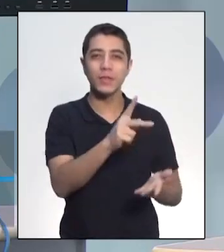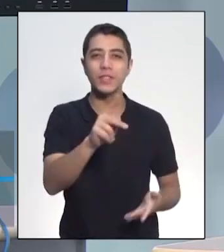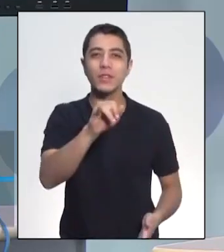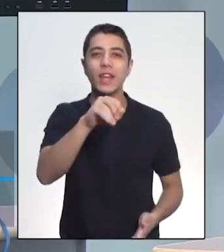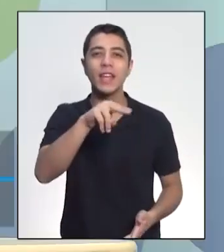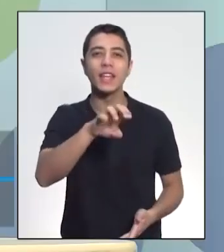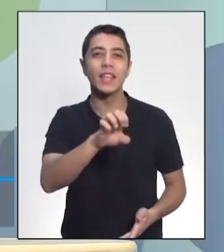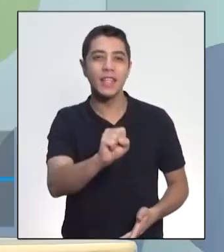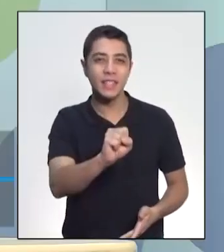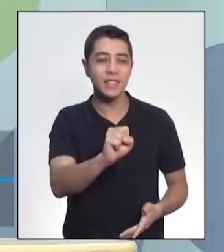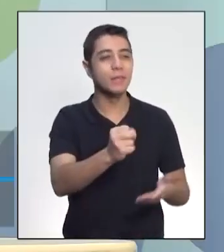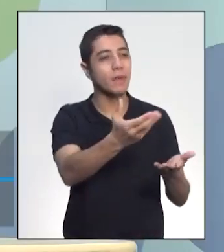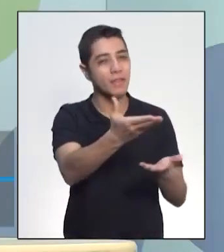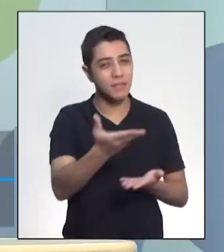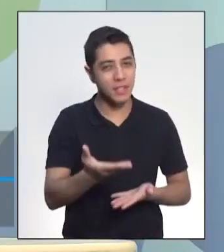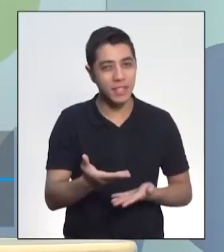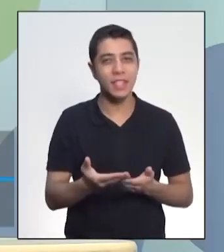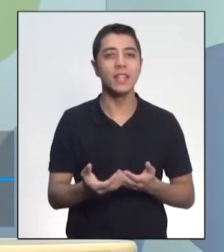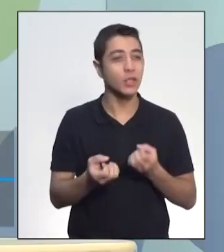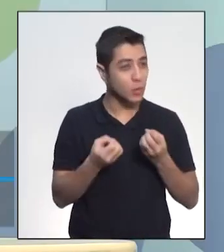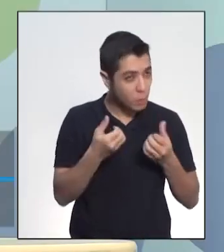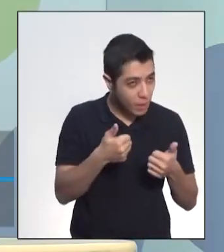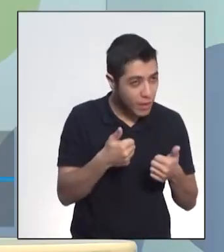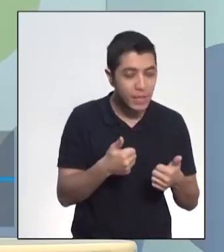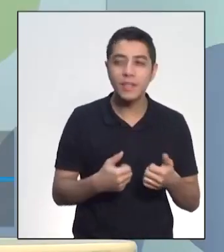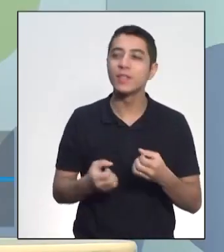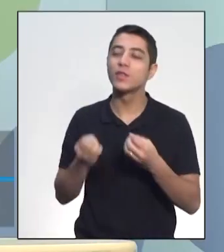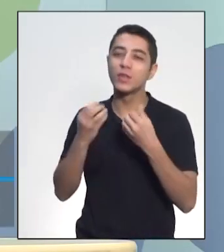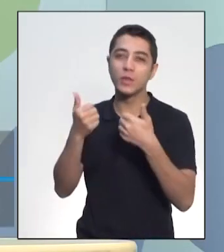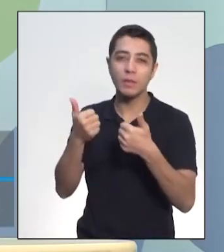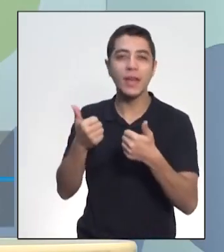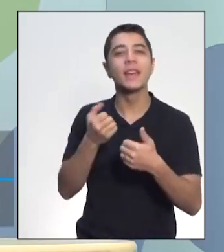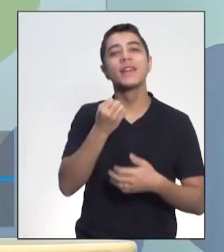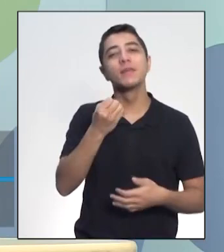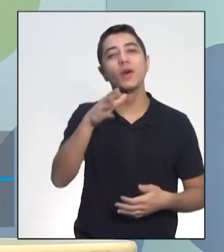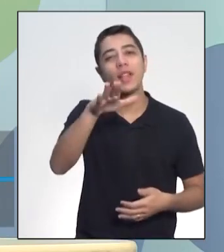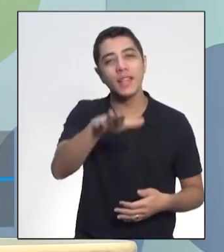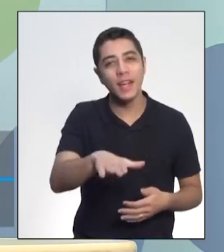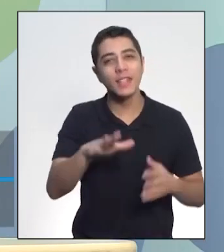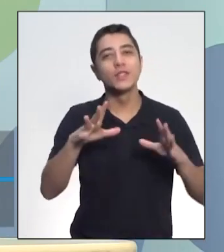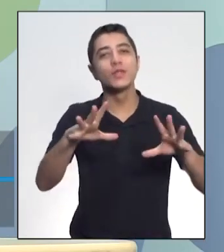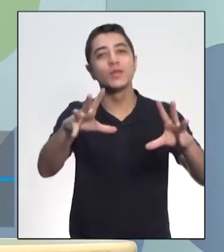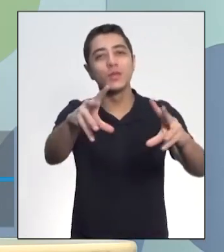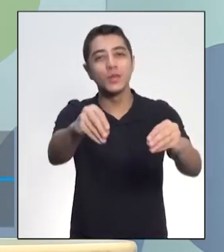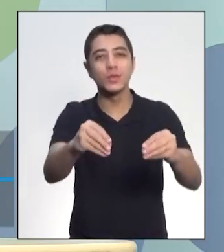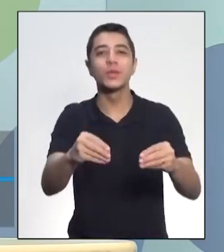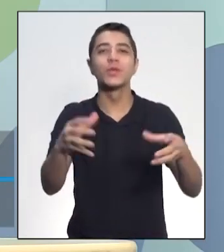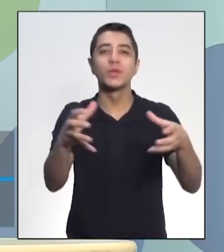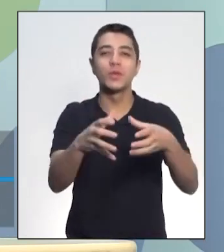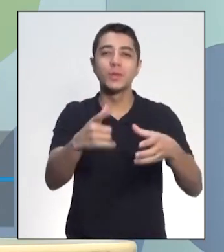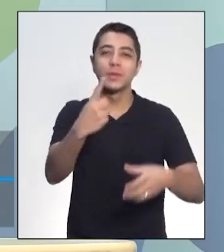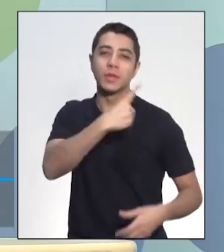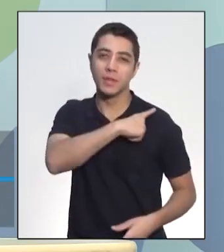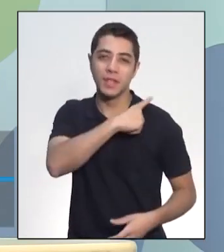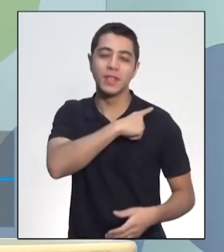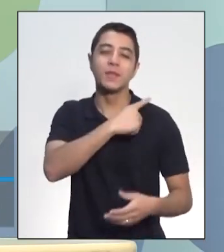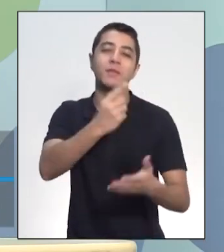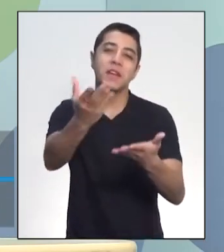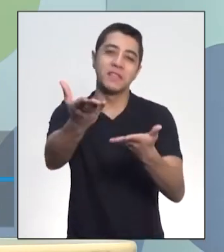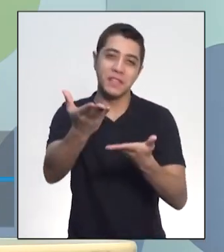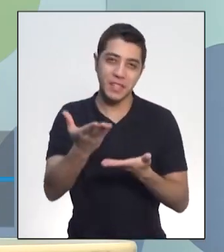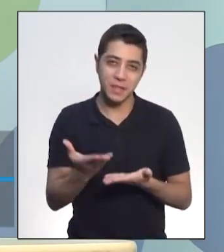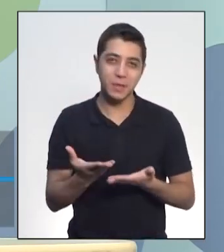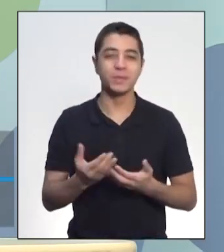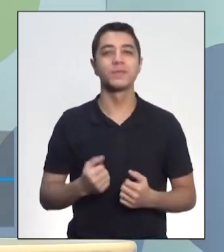tudo bem? Tudo bem. Boa tarde, professora Roberta. Boa tarde a todos os alunos da primeira série do ensino médio. Sejam bem-vindos. E